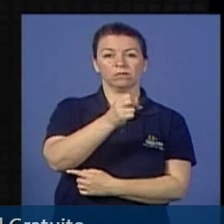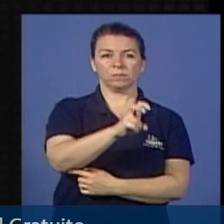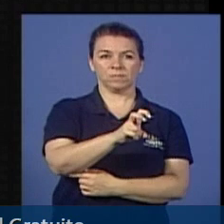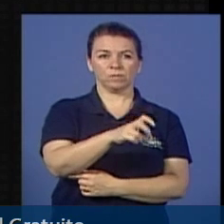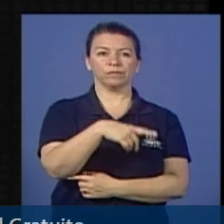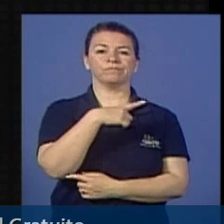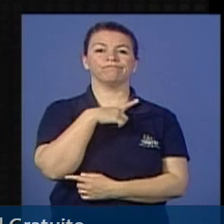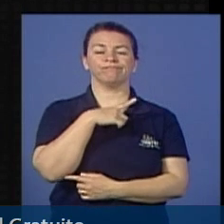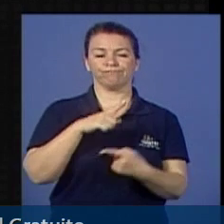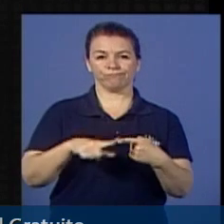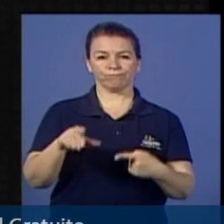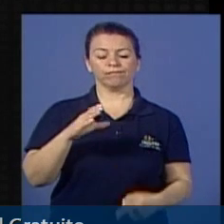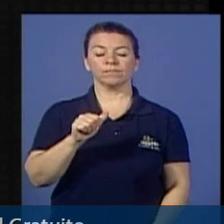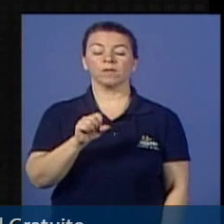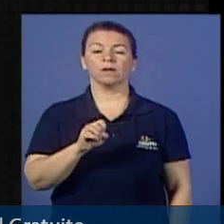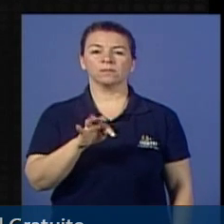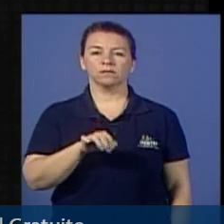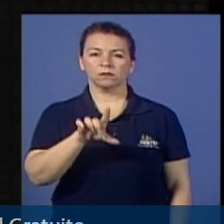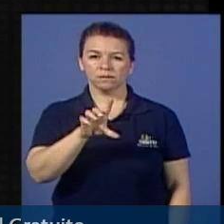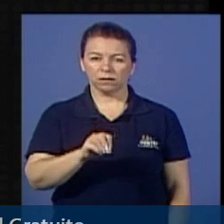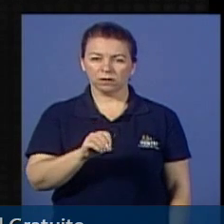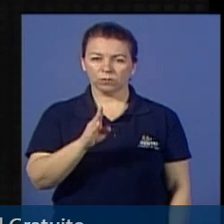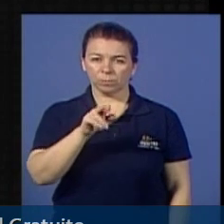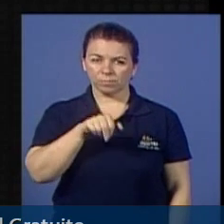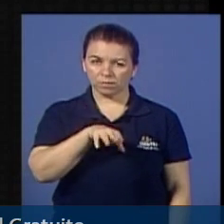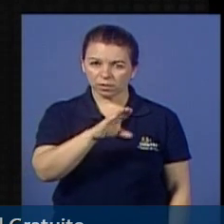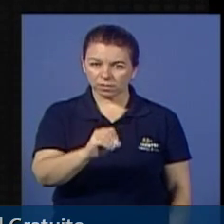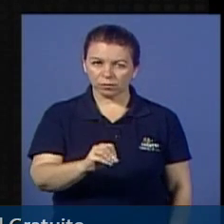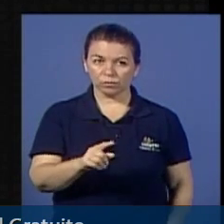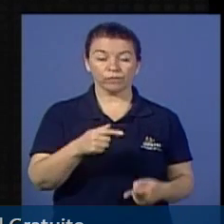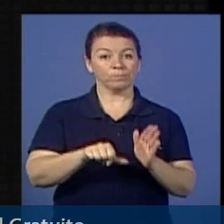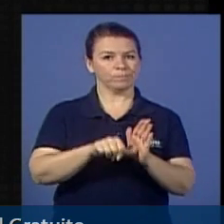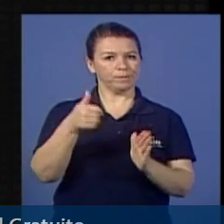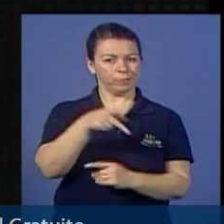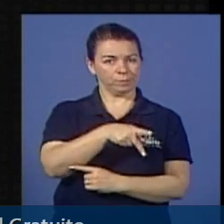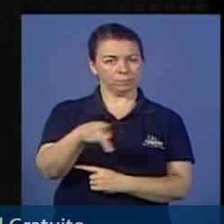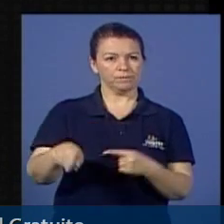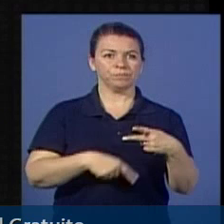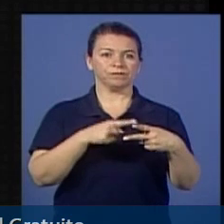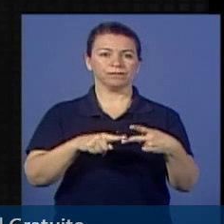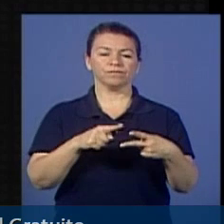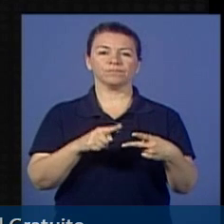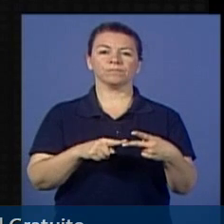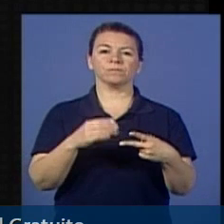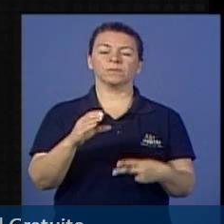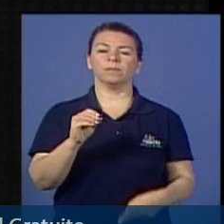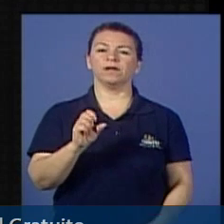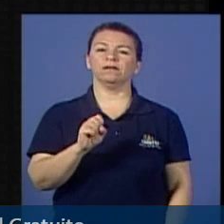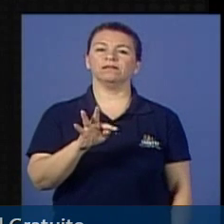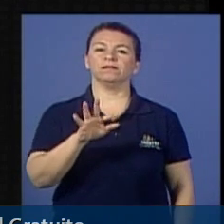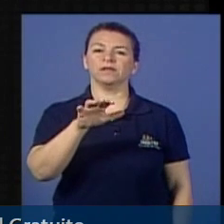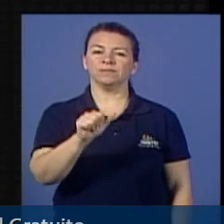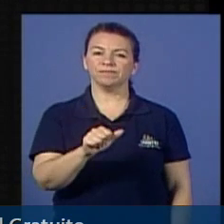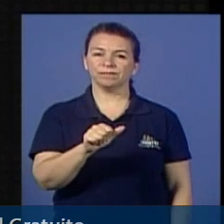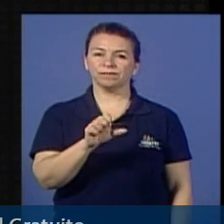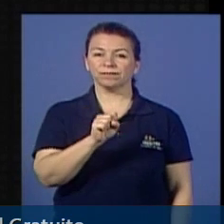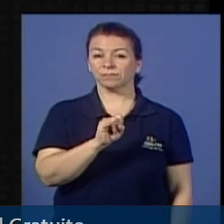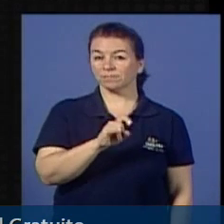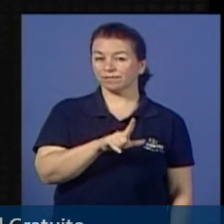o nosso amigo Castelo Bram, o primeiro dos presidentes militares. Depois, nós vamos ter Costa e Silva,